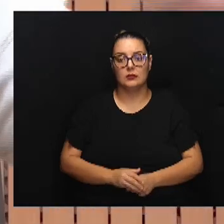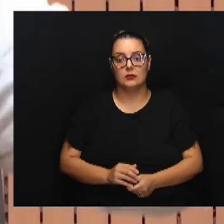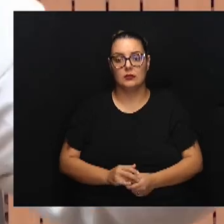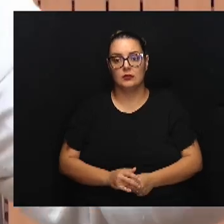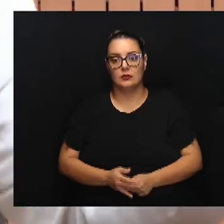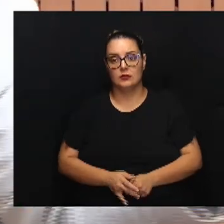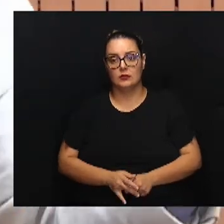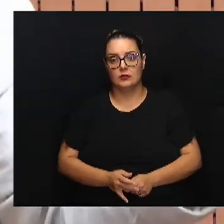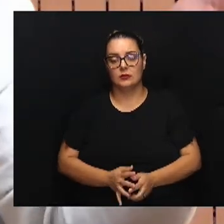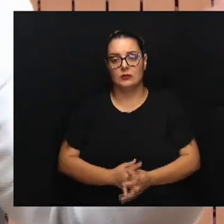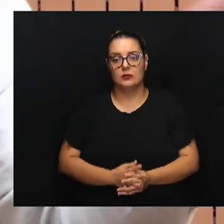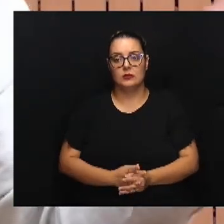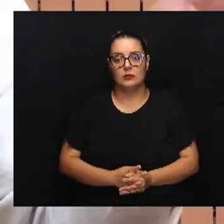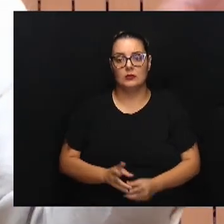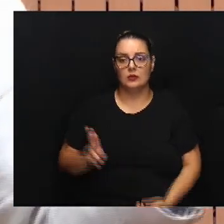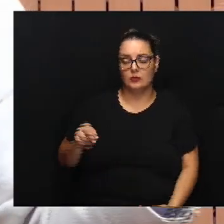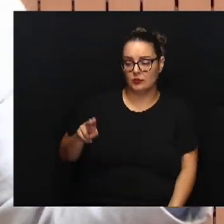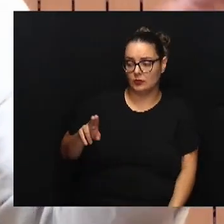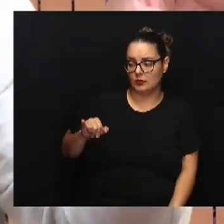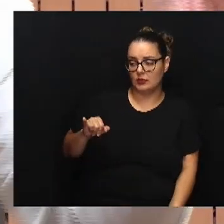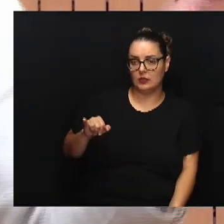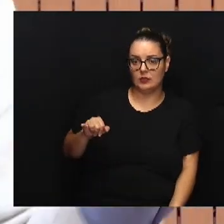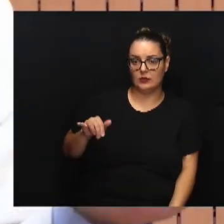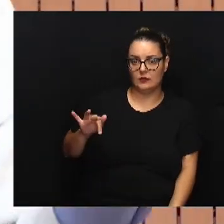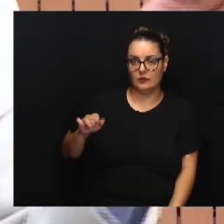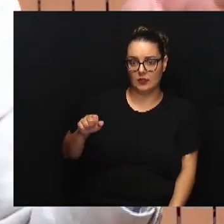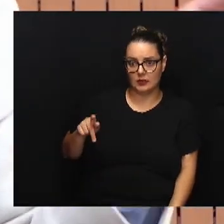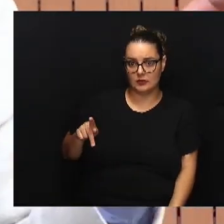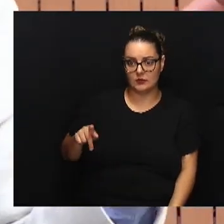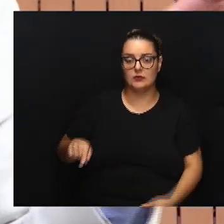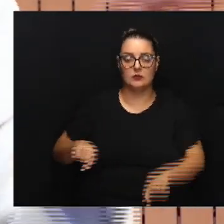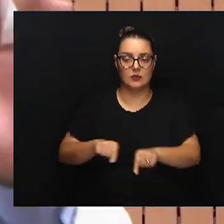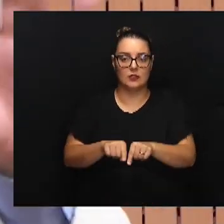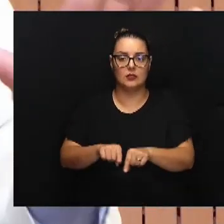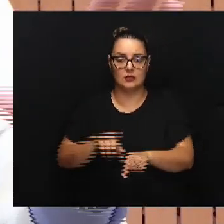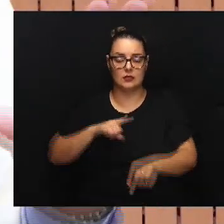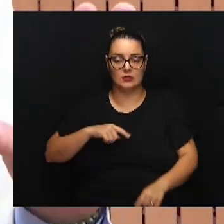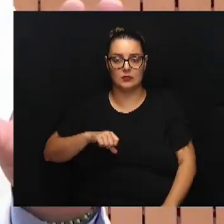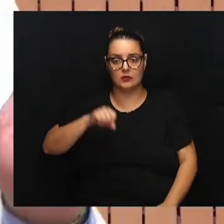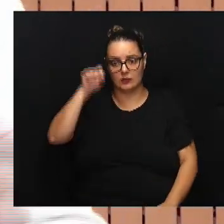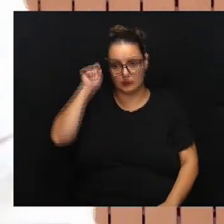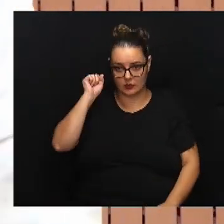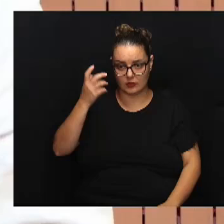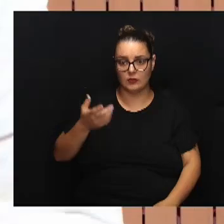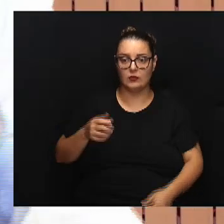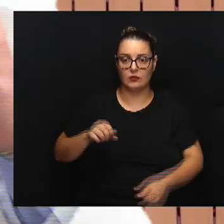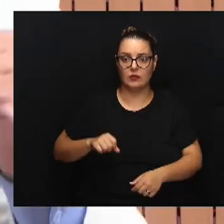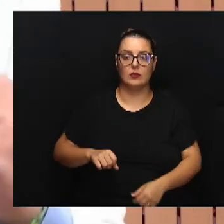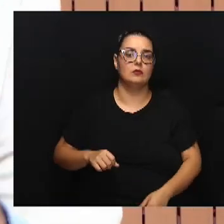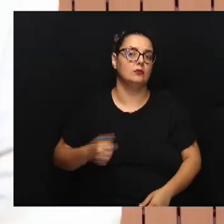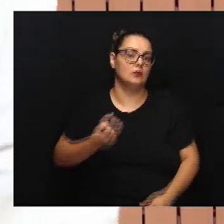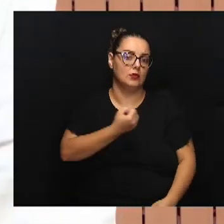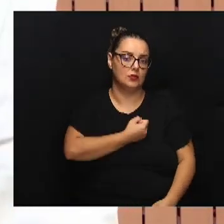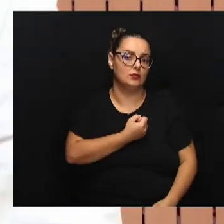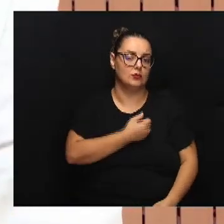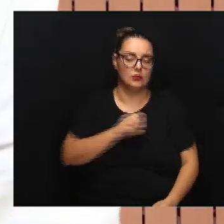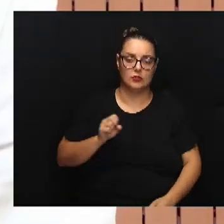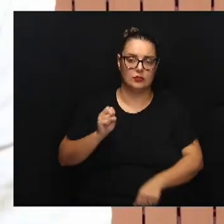Unifesp também tem o vestibular específico para determinado número de vagas. Nós sabemos dessa realidade. Mas, em termos